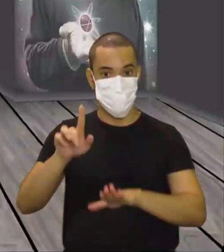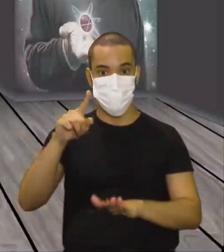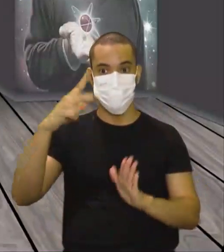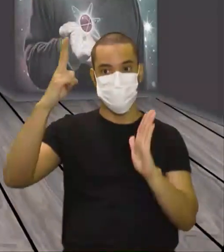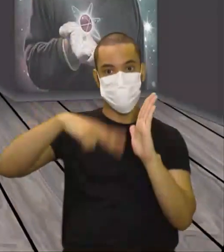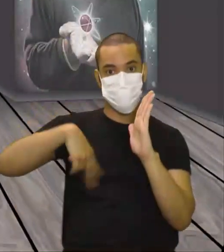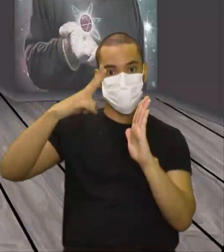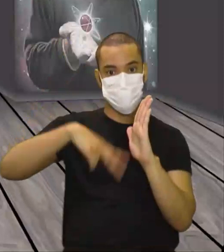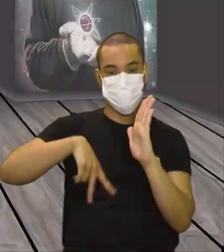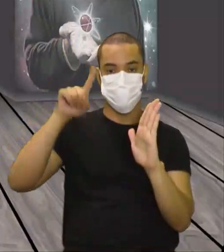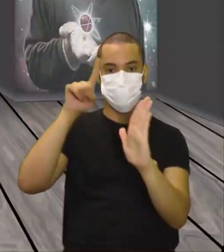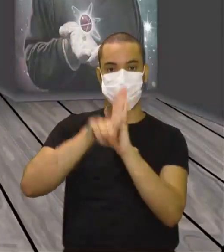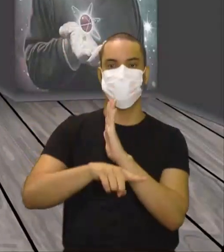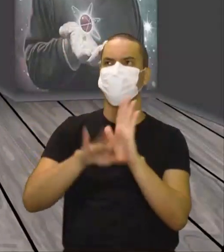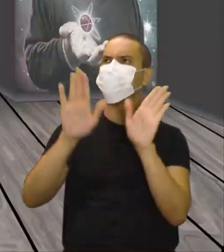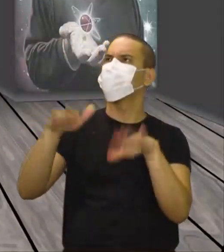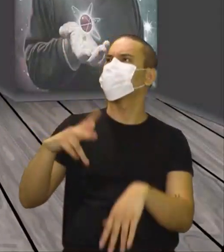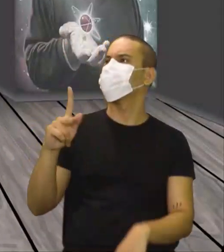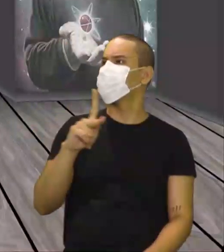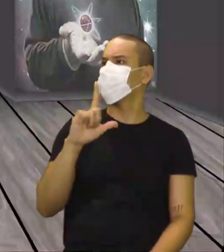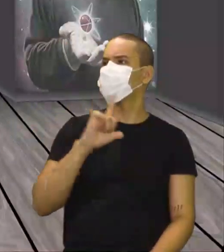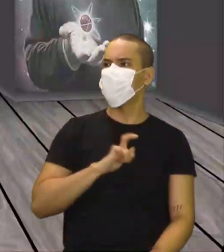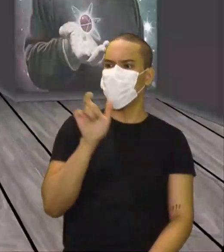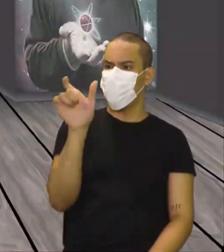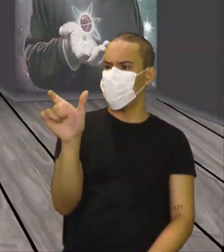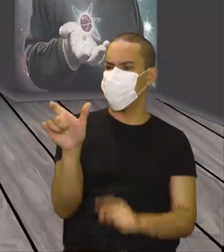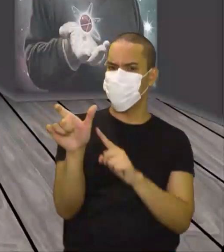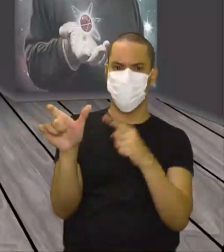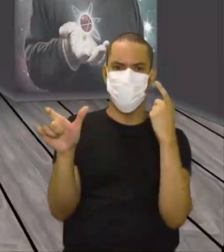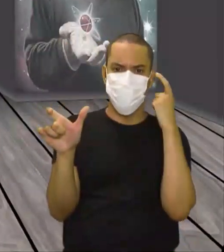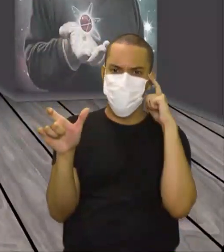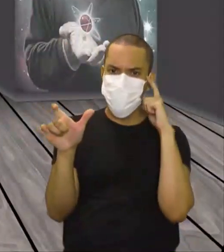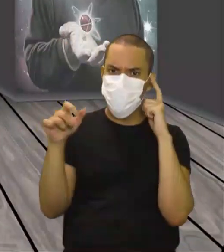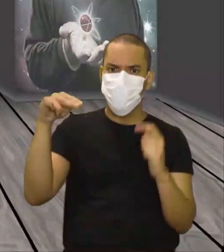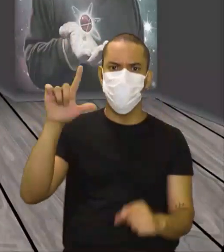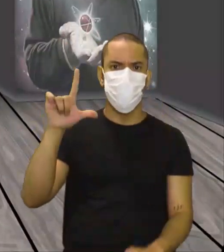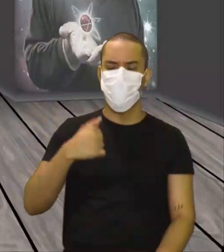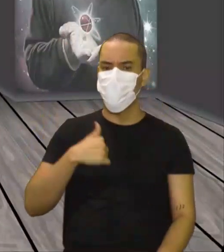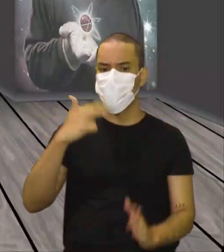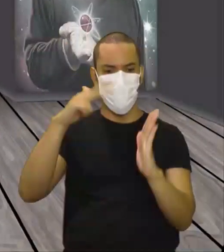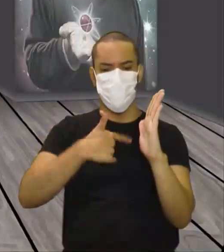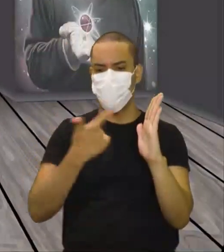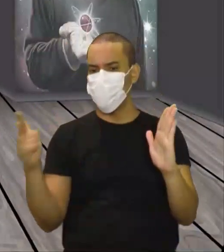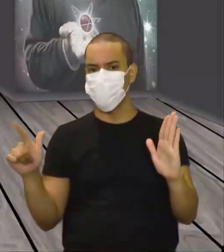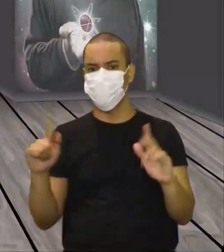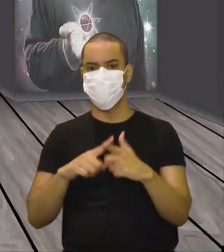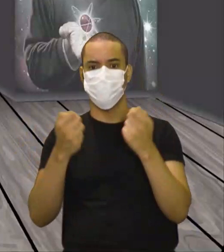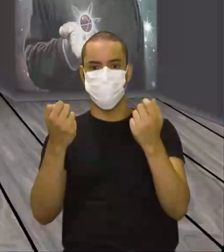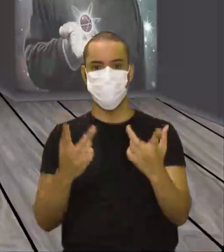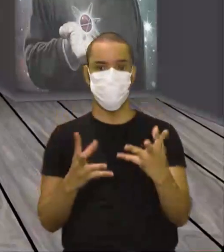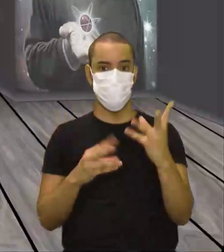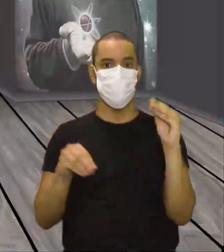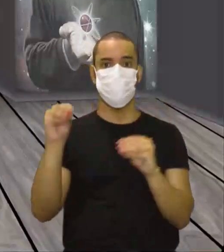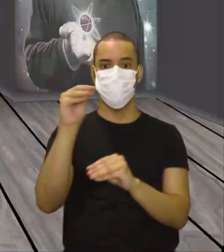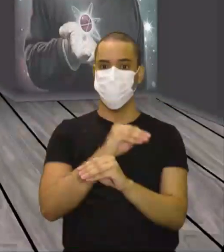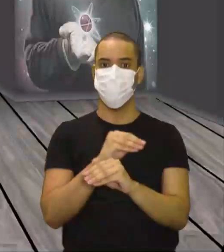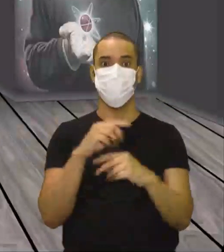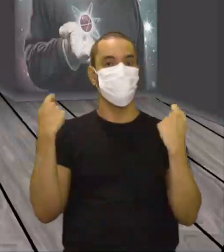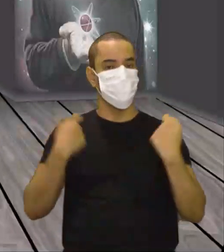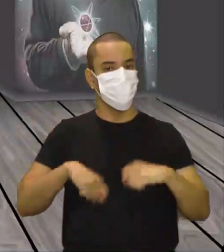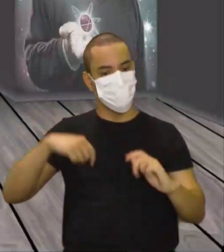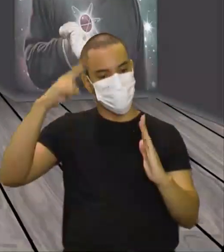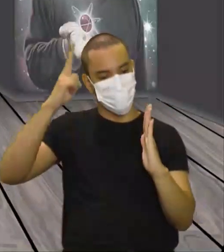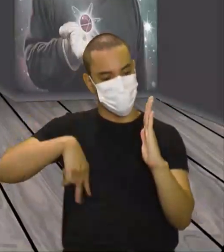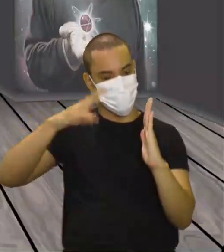questão e, professor, mas tinha uma palavra lá que eu achei, poxa, falou nulo, eu não li o resto. Falou que redistribuiu. Tem que